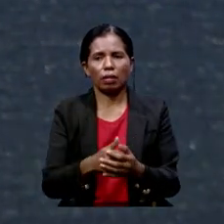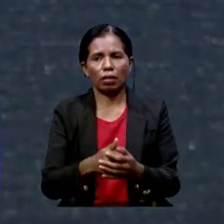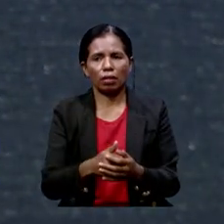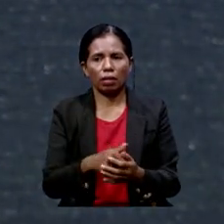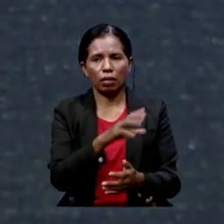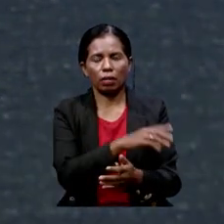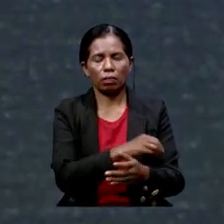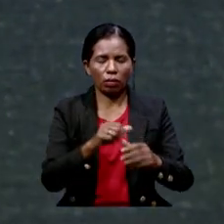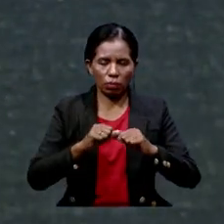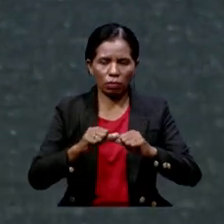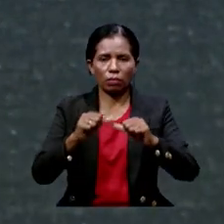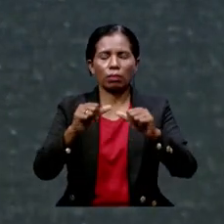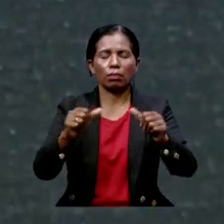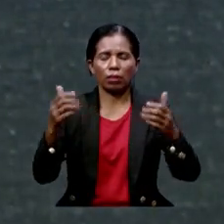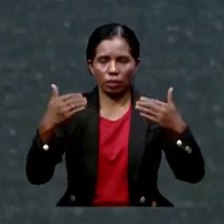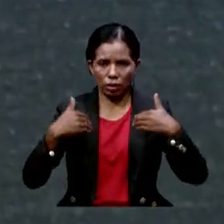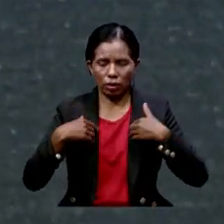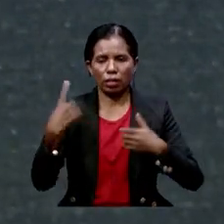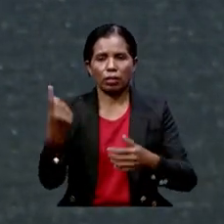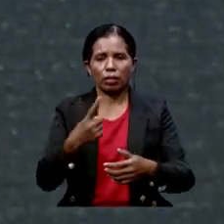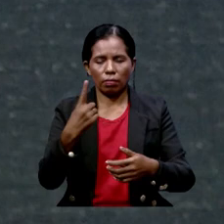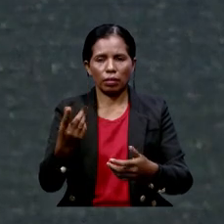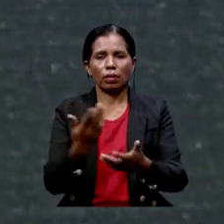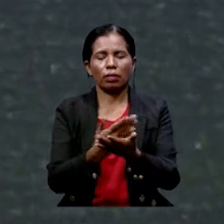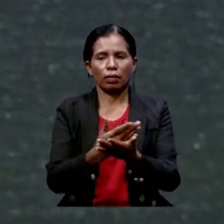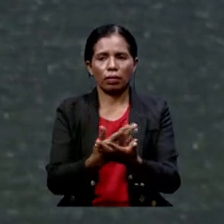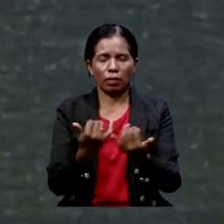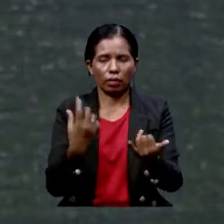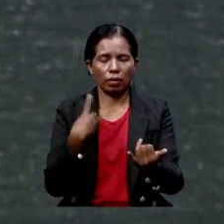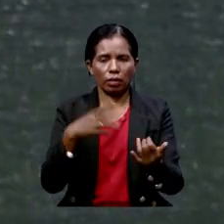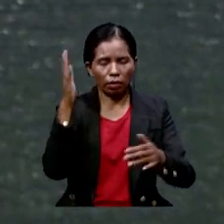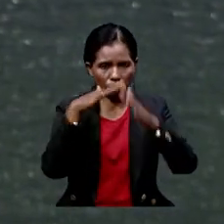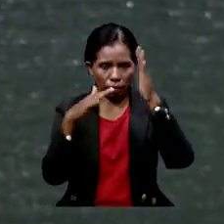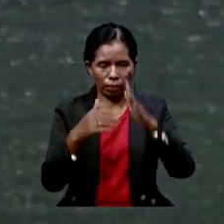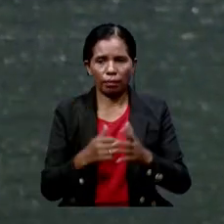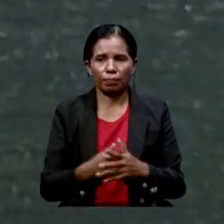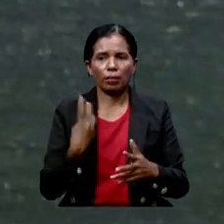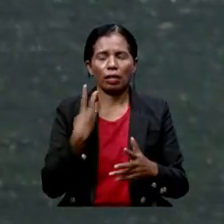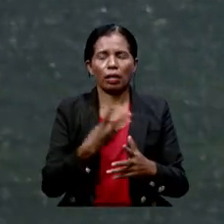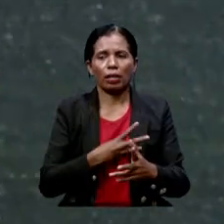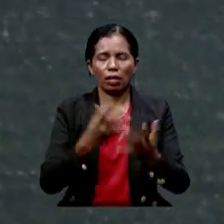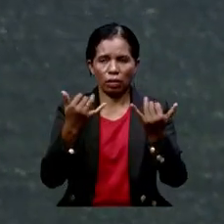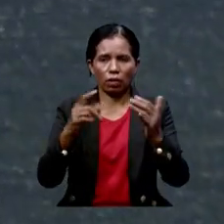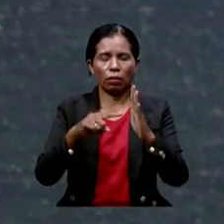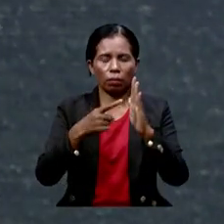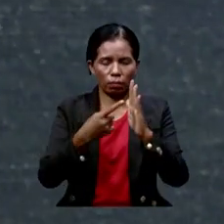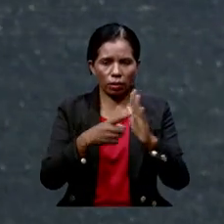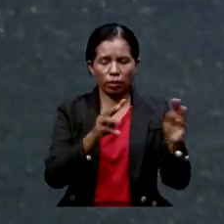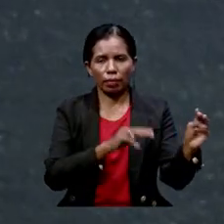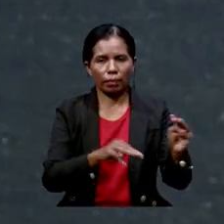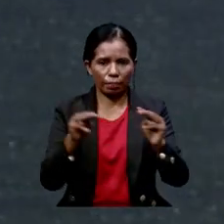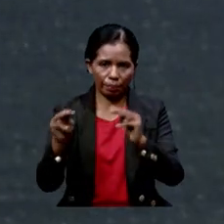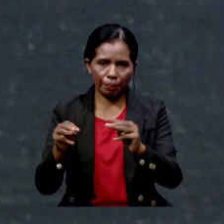Antau nia kontinuidade ne laiha. Ida neita nia problema. Antau ita agora kumesa mobiliza.